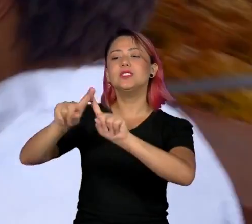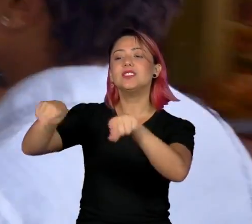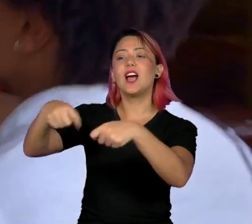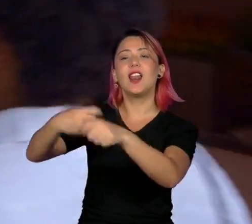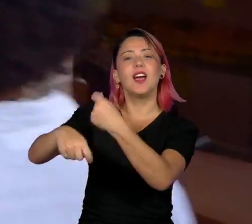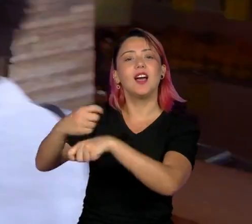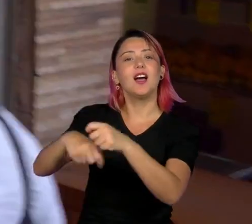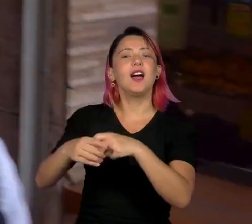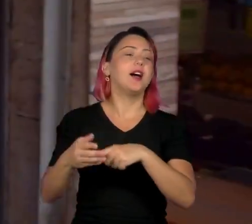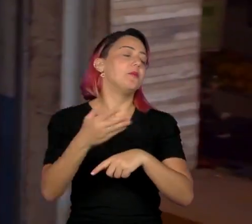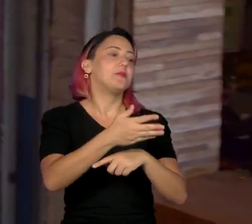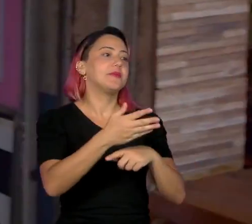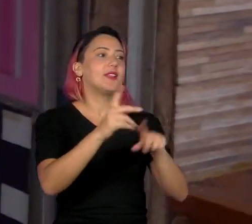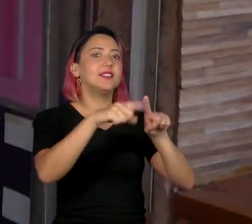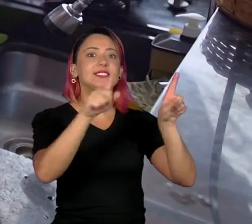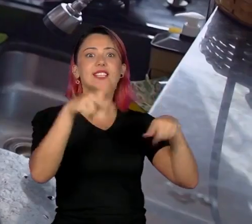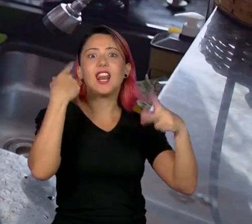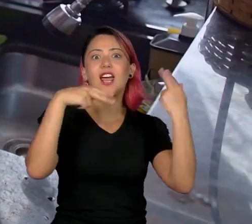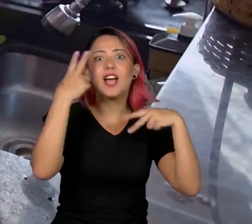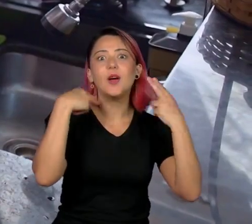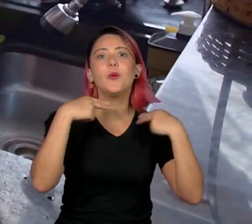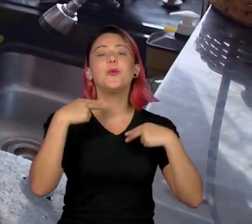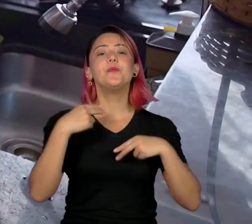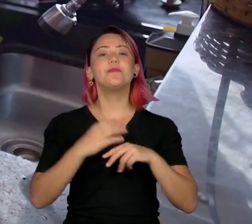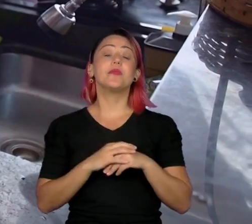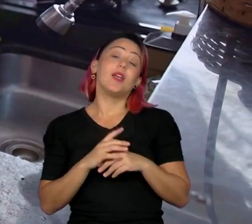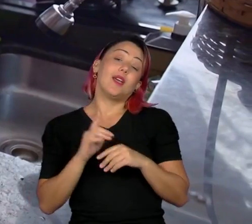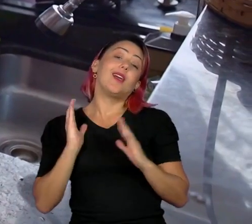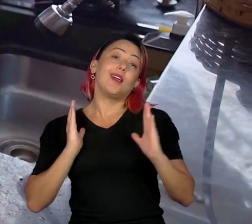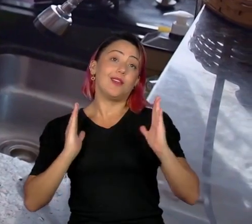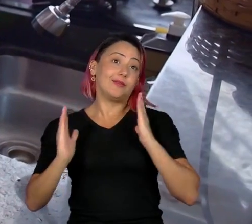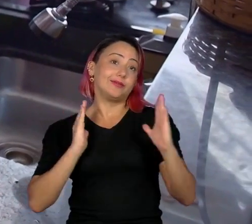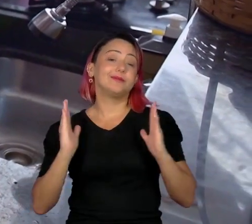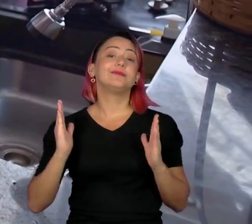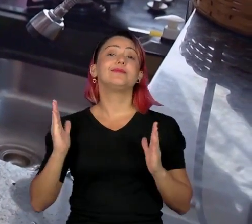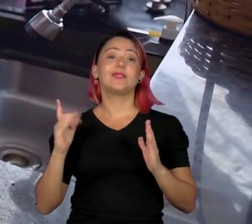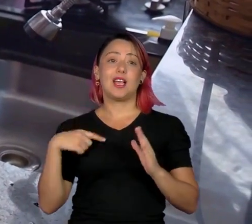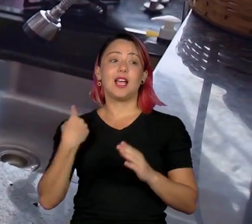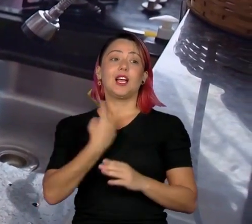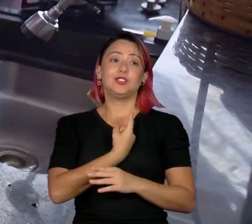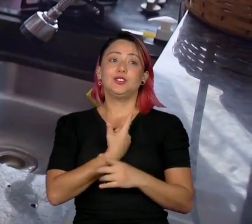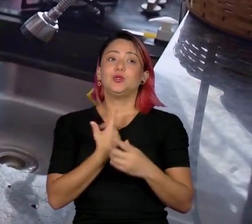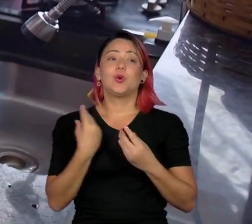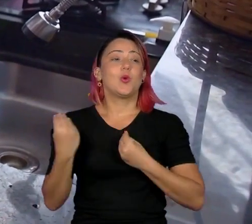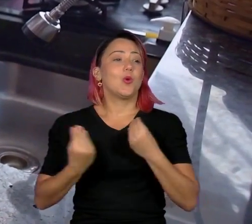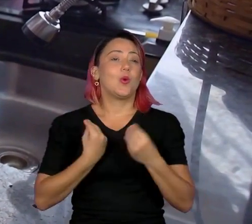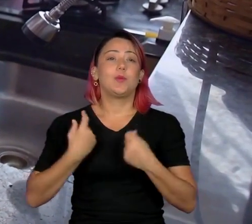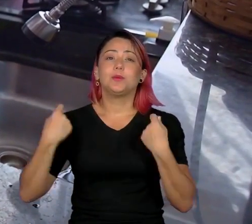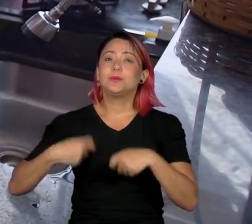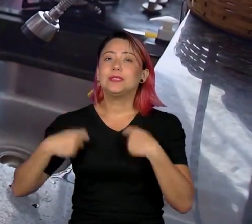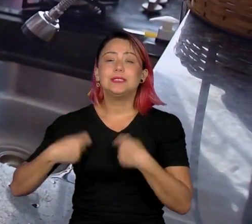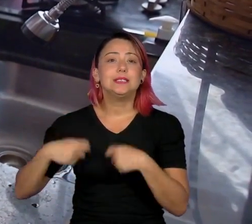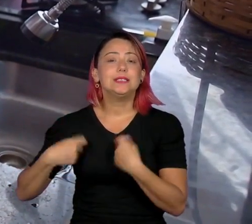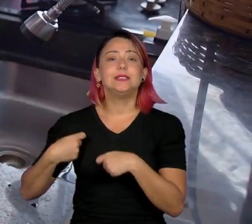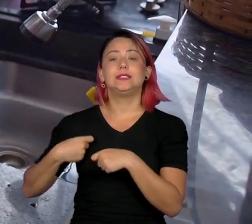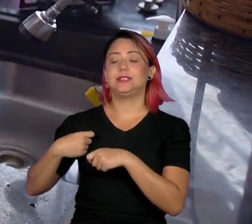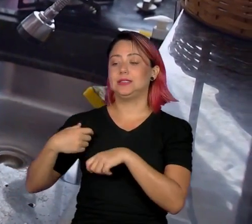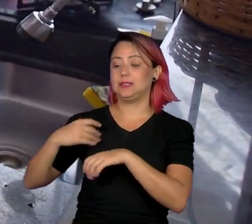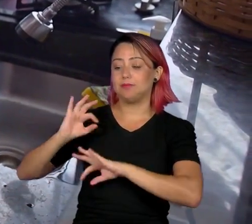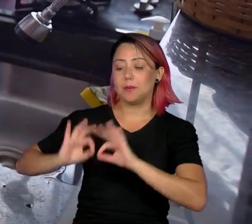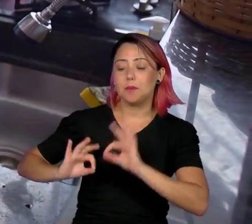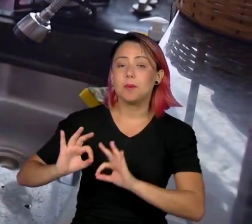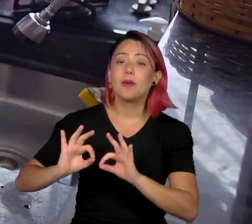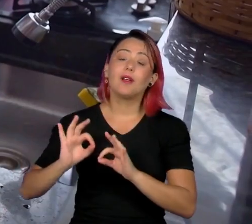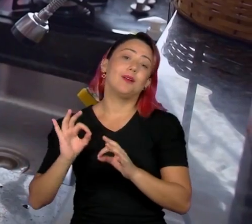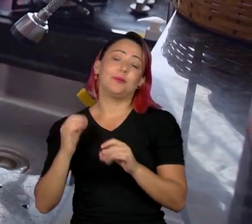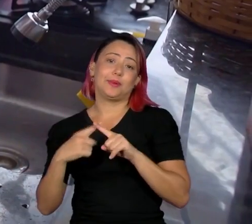amigas que eu conhecia, né? É uma época assim que a gente tinha que gerar dinheiro para ajudar ela, né? Porque o meu